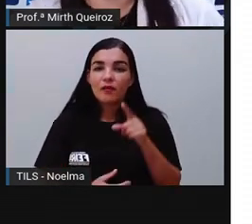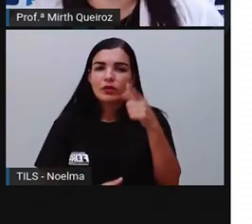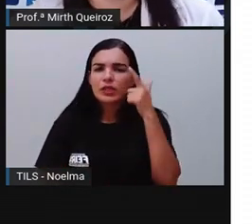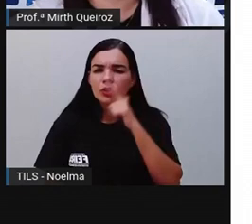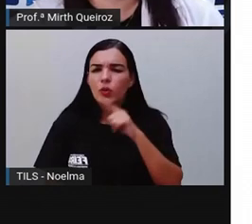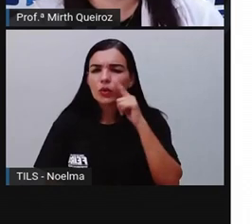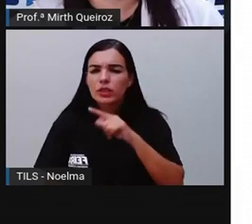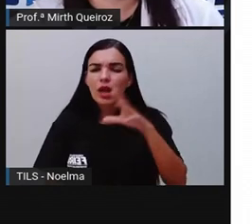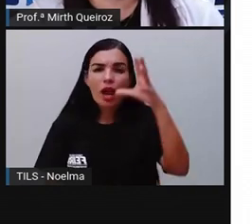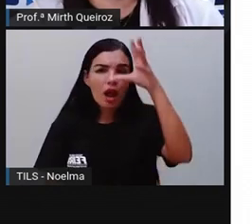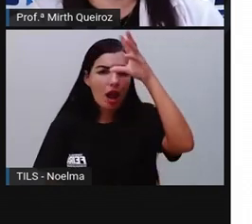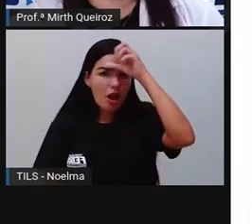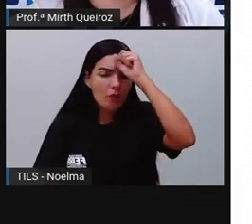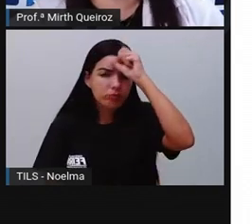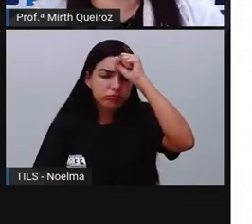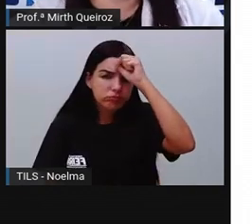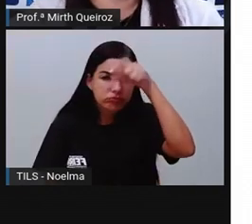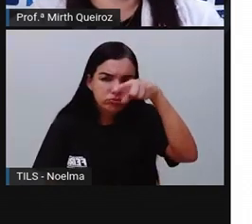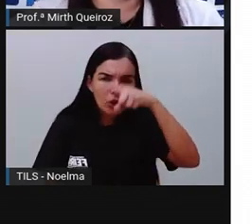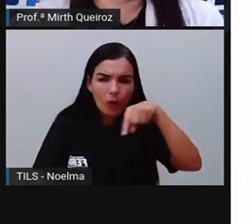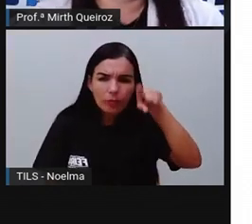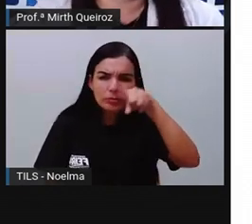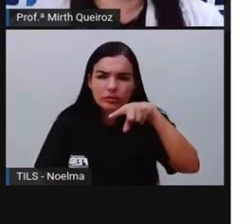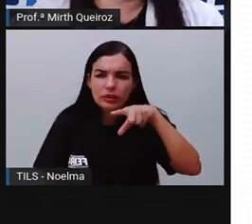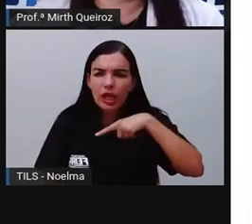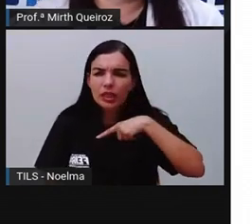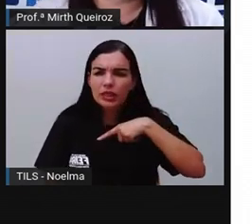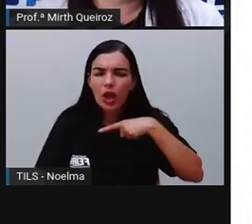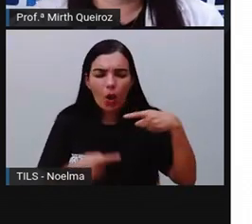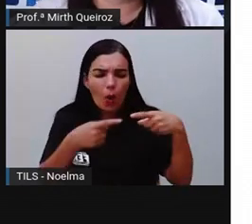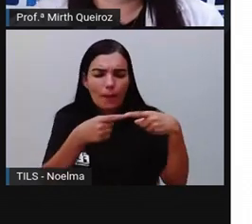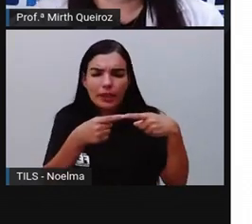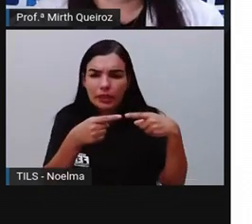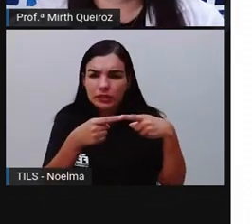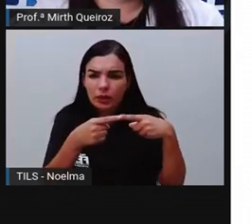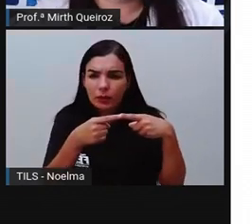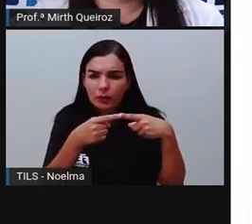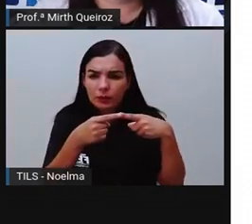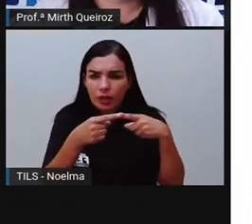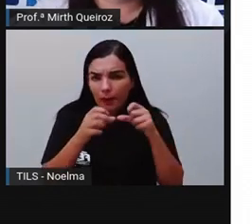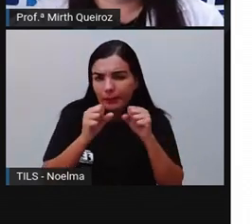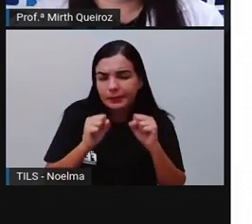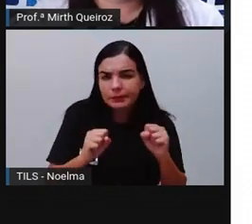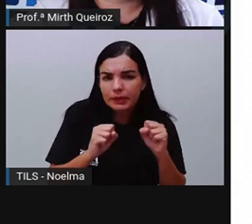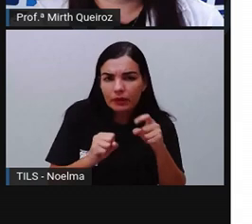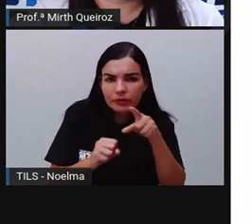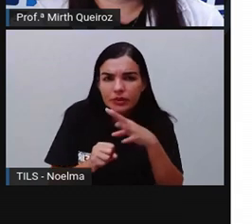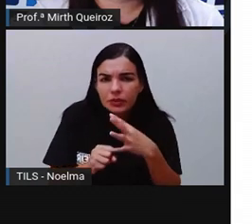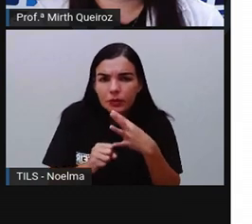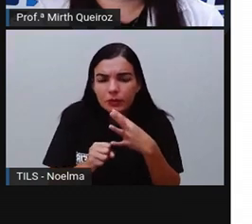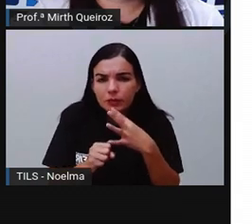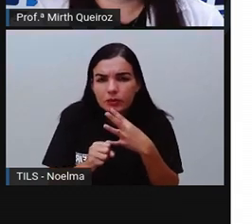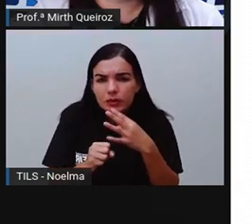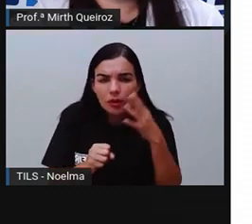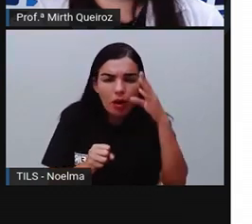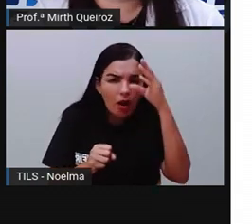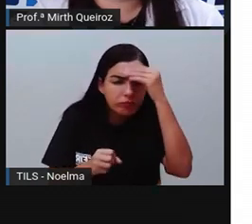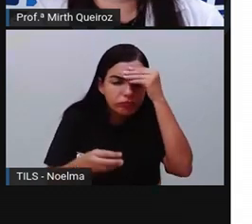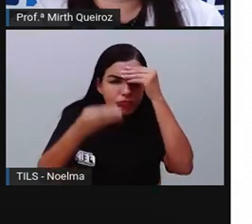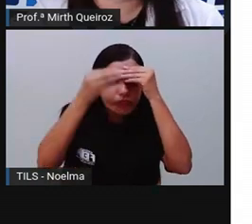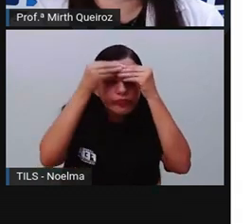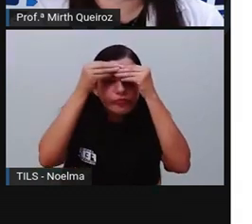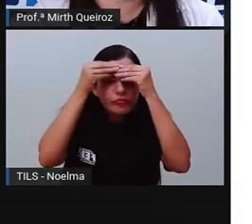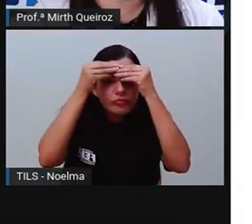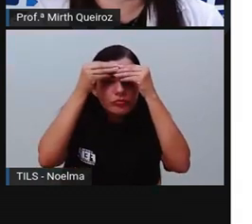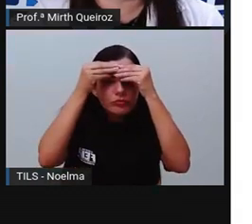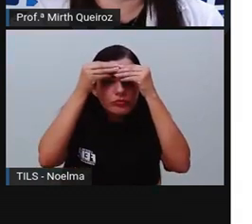Conseguiram compreender aí o que, que seriam essas combinações e possibilidades de